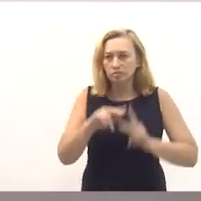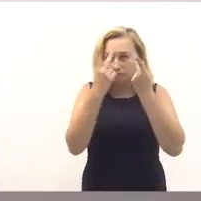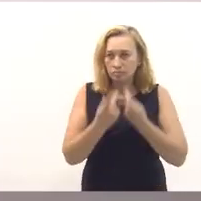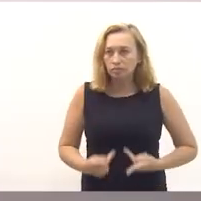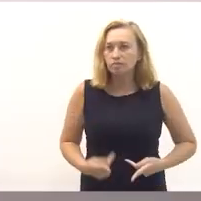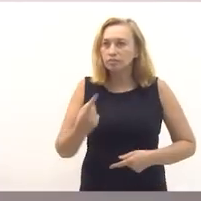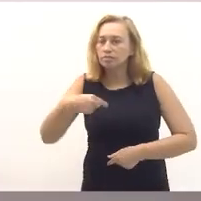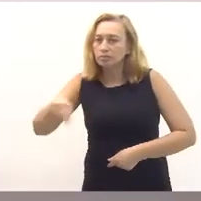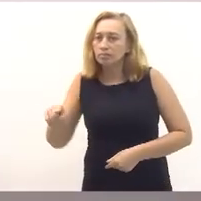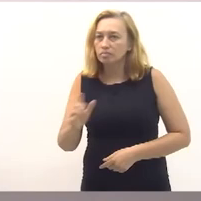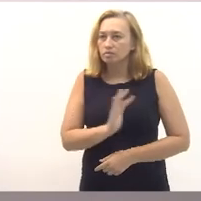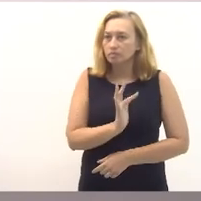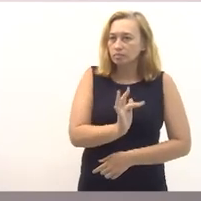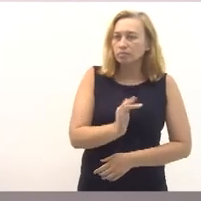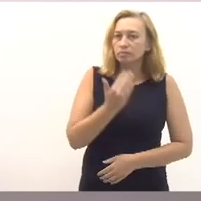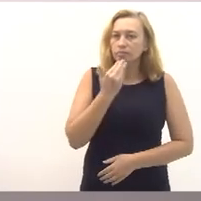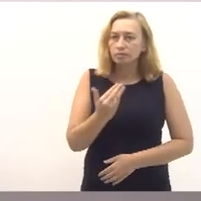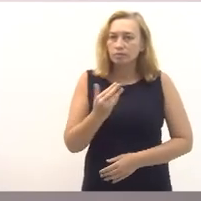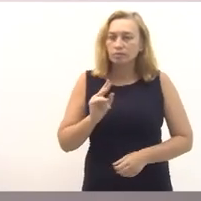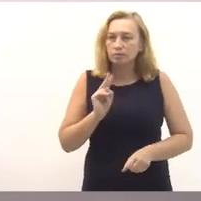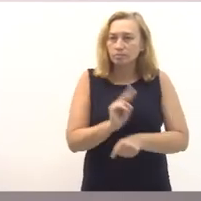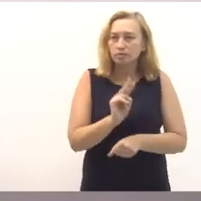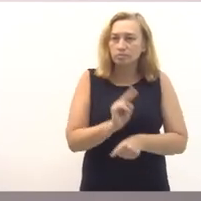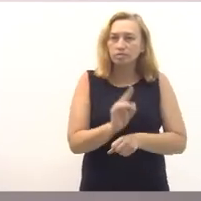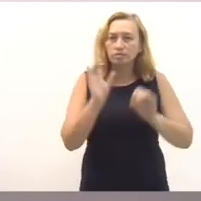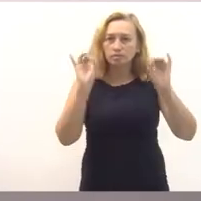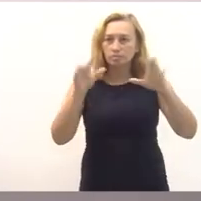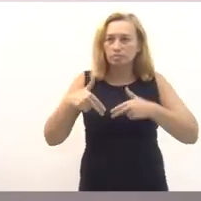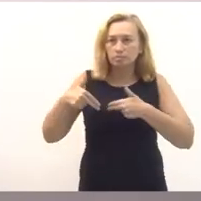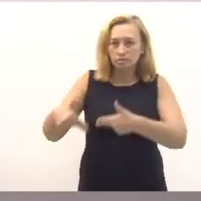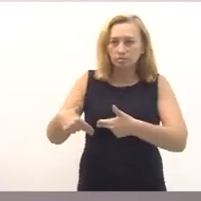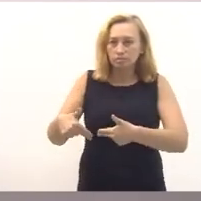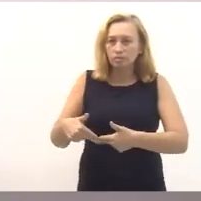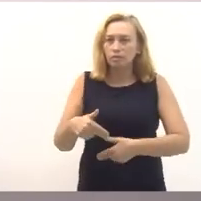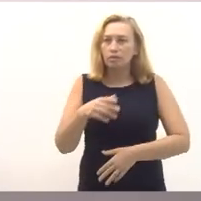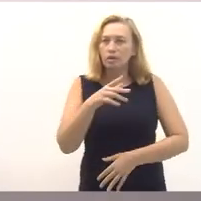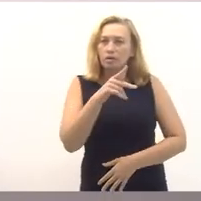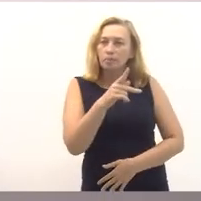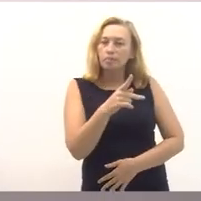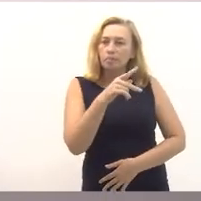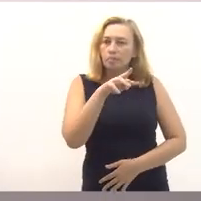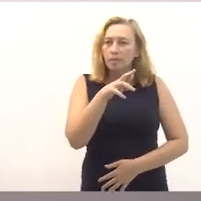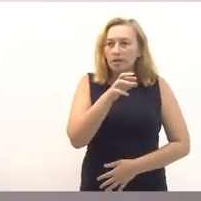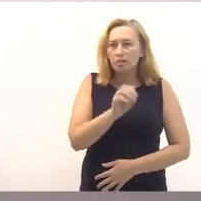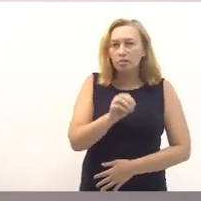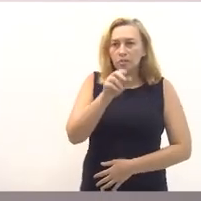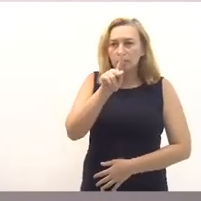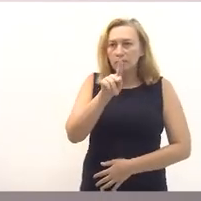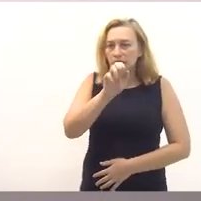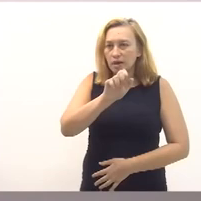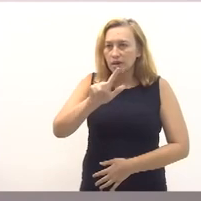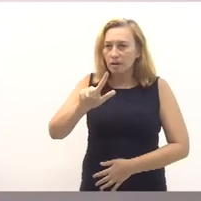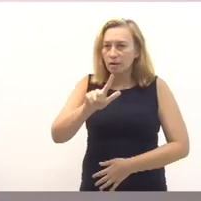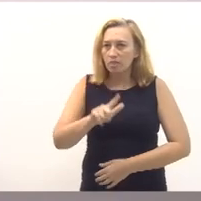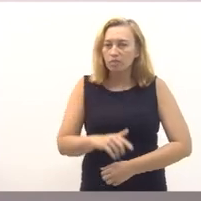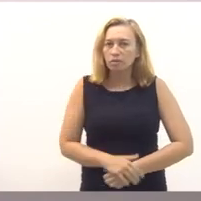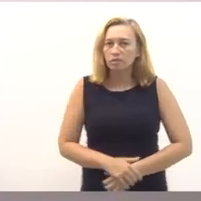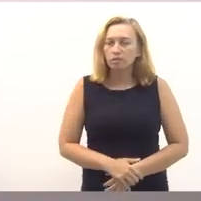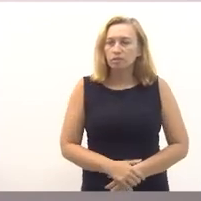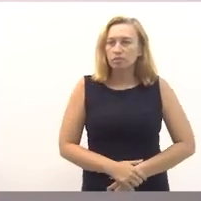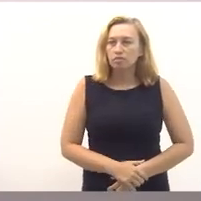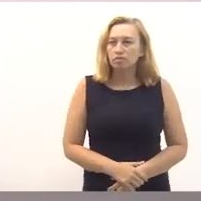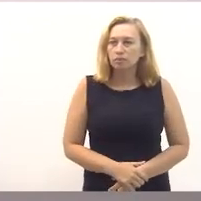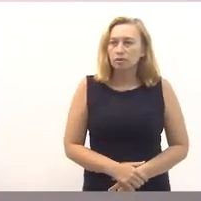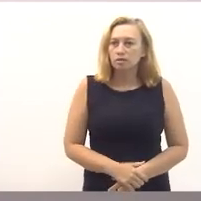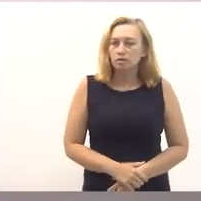Fluminense protocolou um pedido de proteção especial para os ativistas o Pedro Bial nos acompanhou na época então é motivo